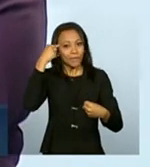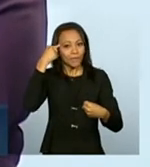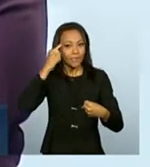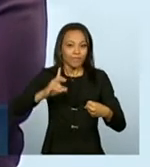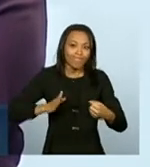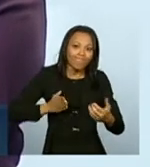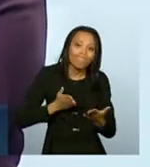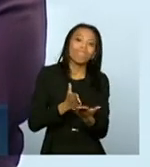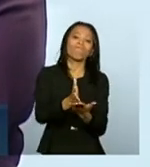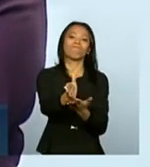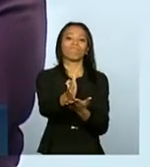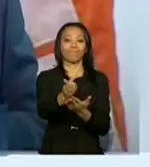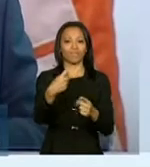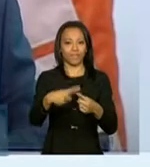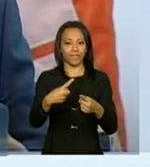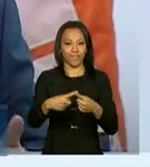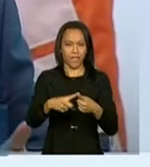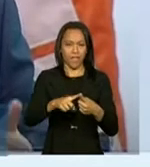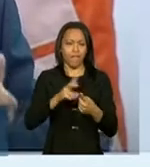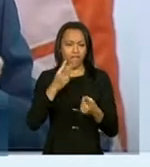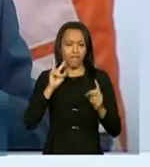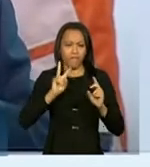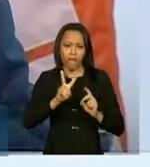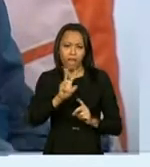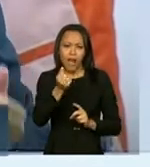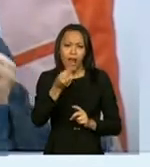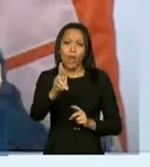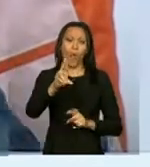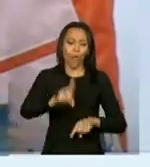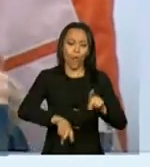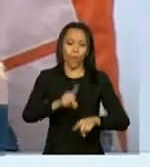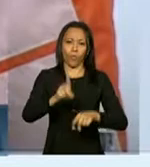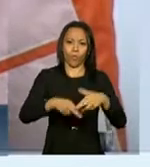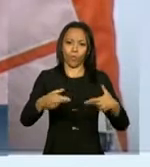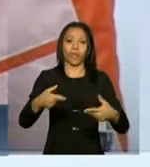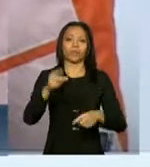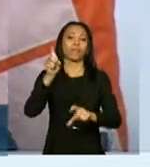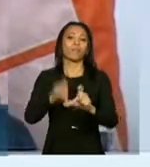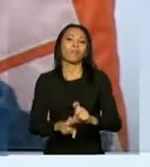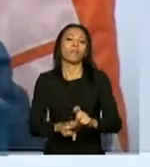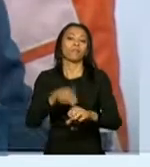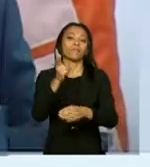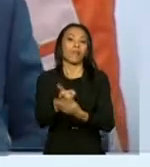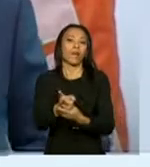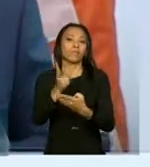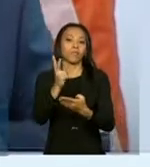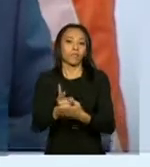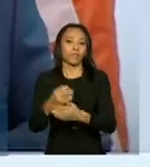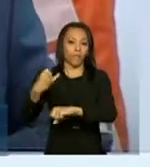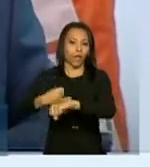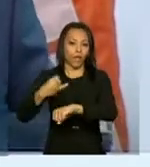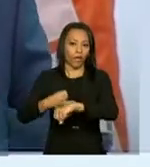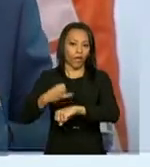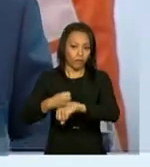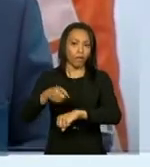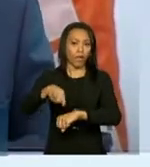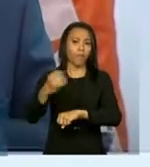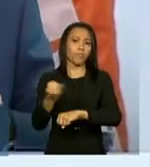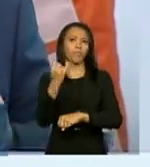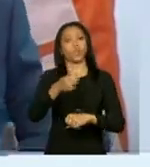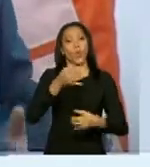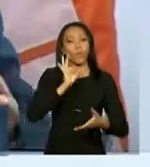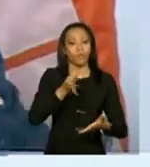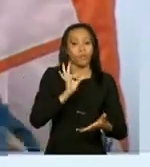agregar valor aos produtos mineiros, não ficarmos mais dependentes tão somente do minério de ferro, tão importante, ou do café,